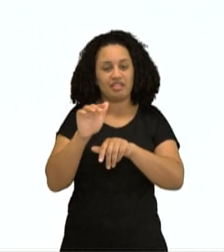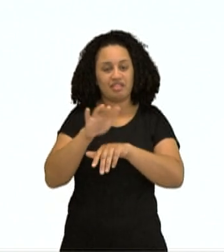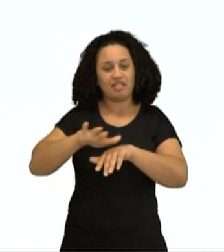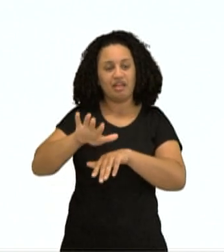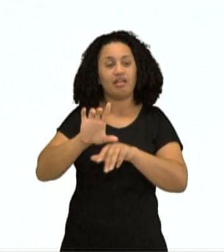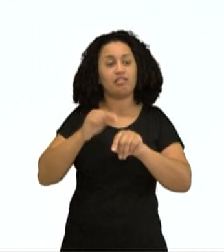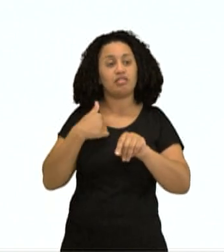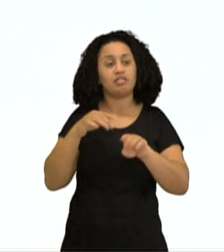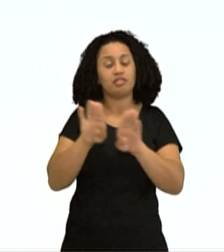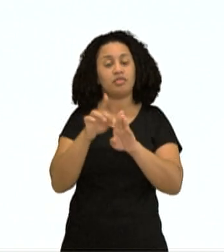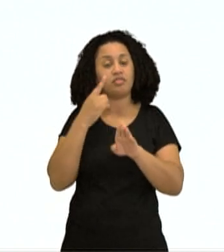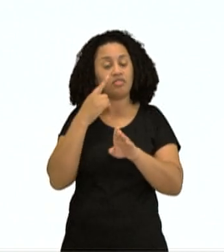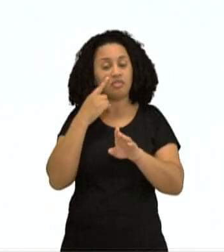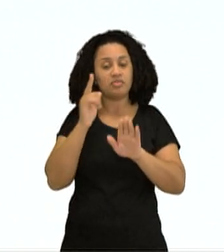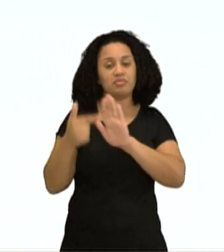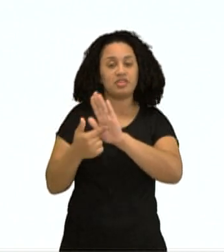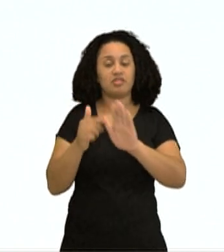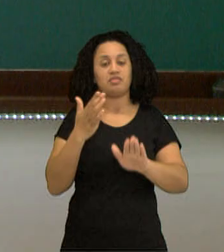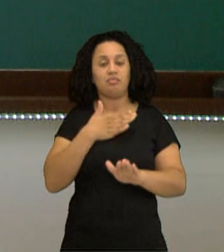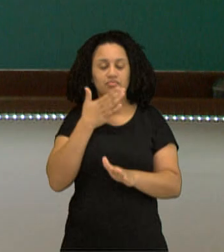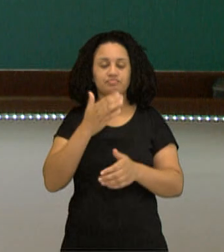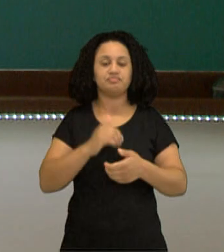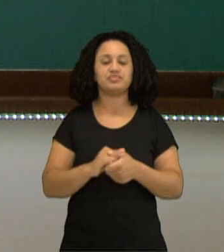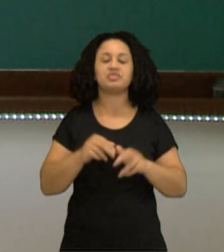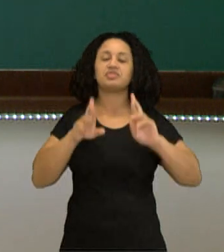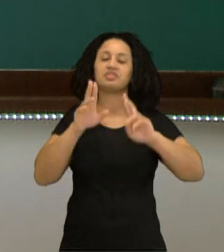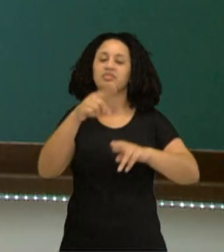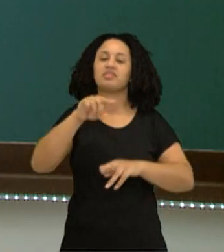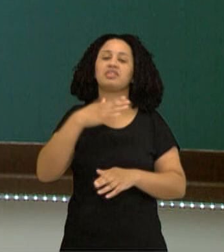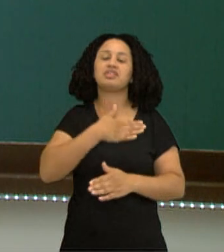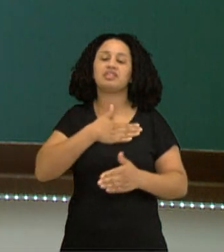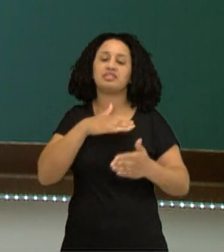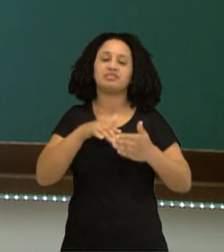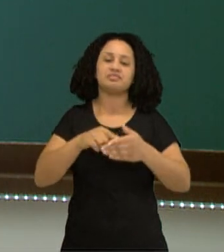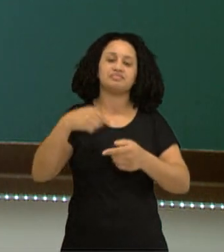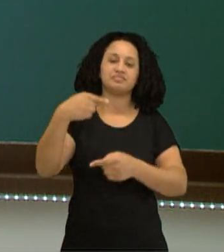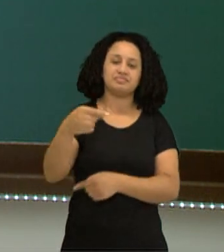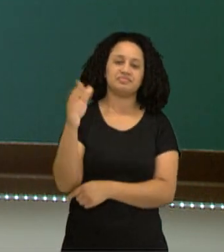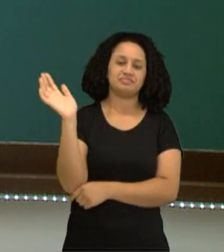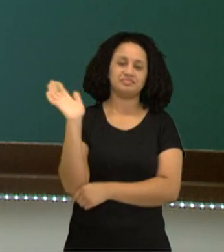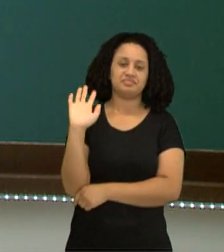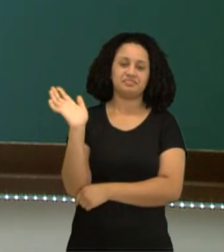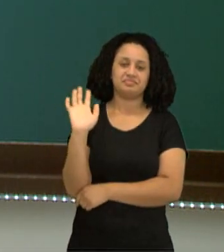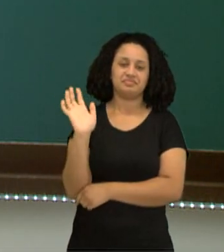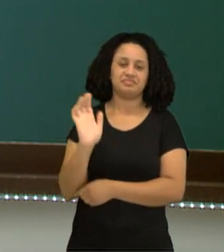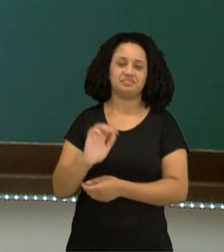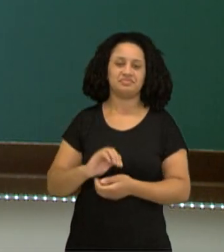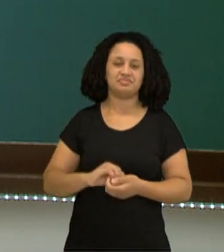relações com o happening. Eu espero que você tenha gostado e até breve!